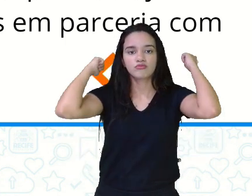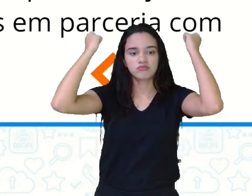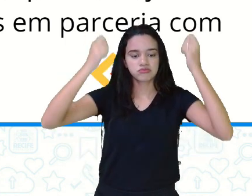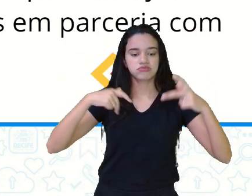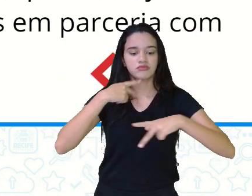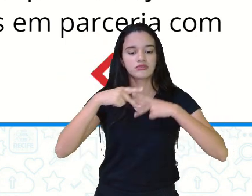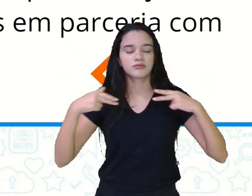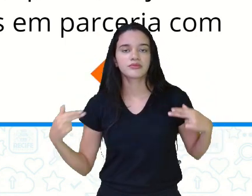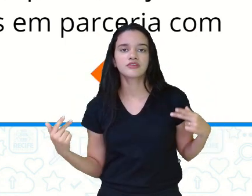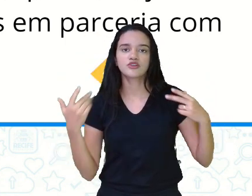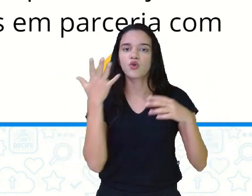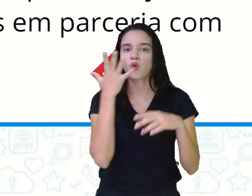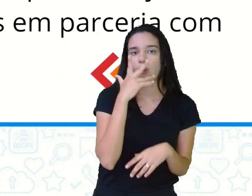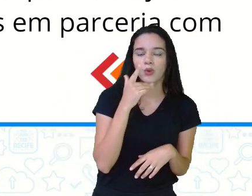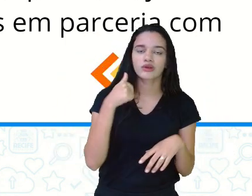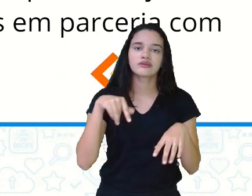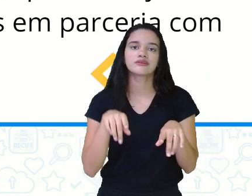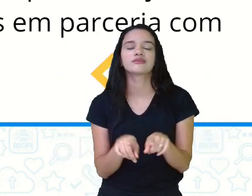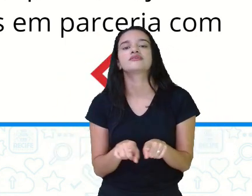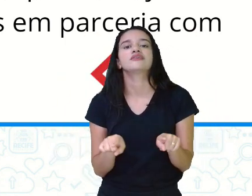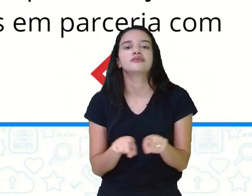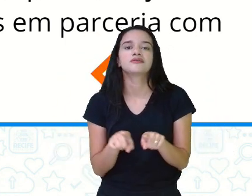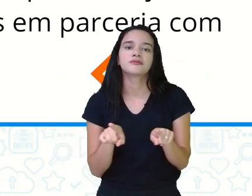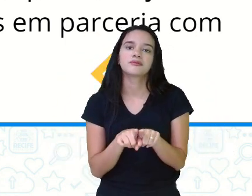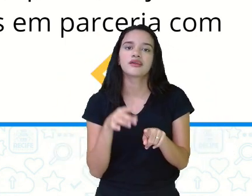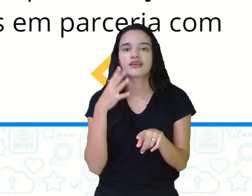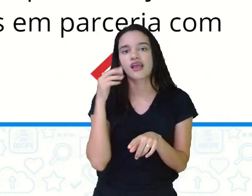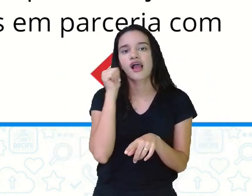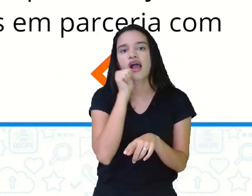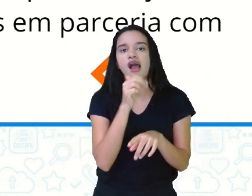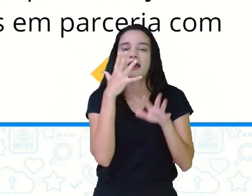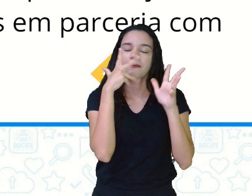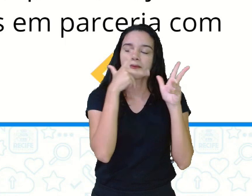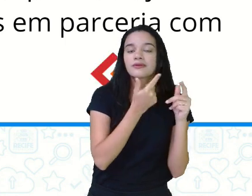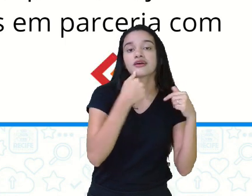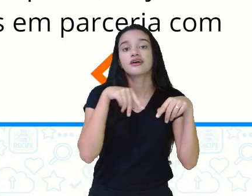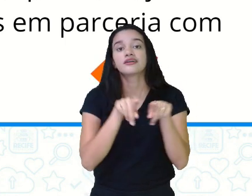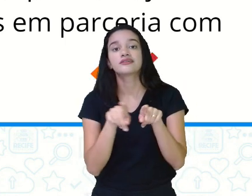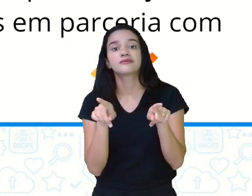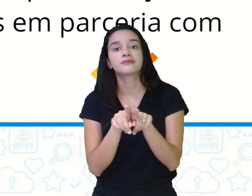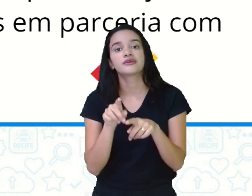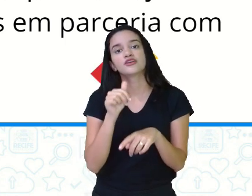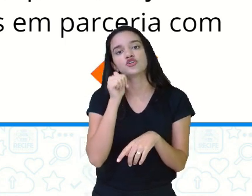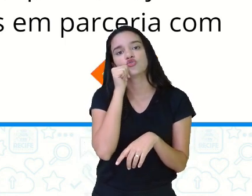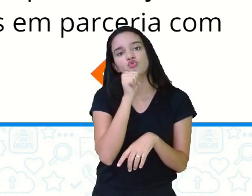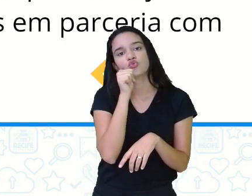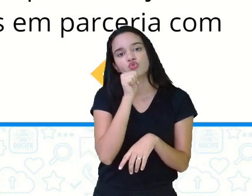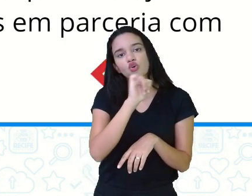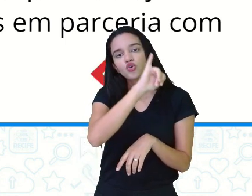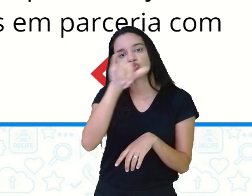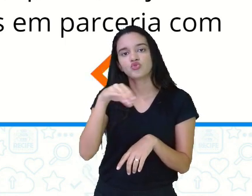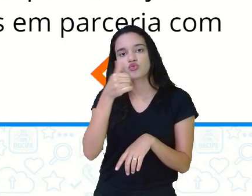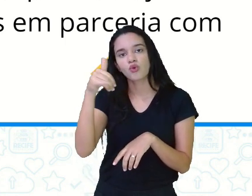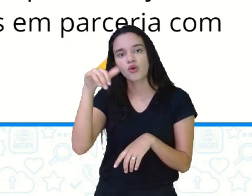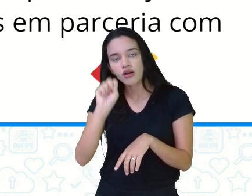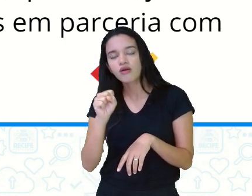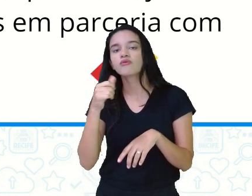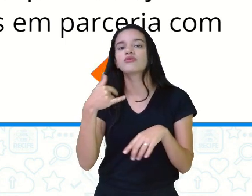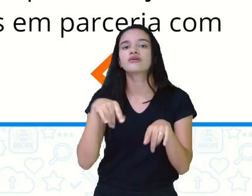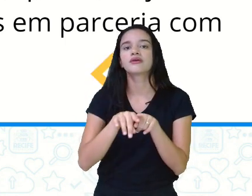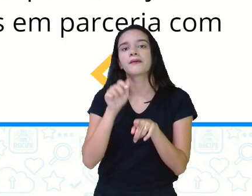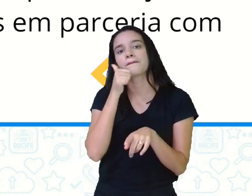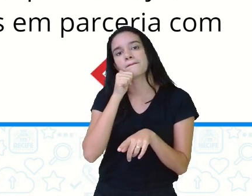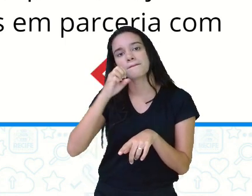Belas Adormecidas e Algumas Acordadas, Joões e Marias, Branco, Belo e Cinderelo, Os